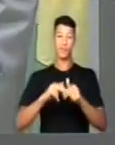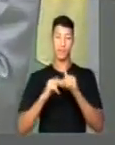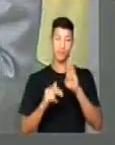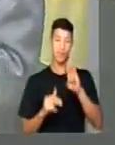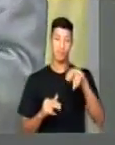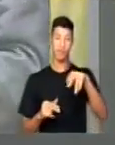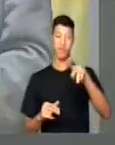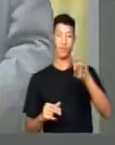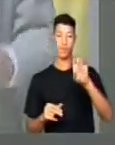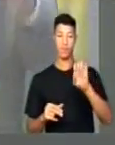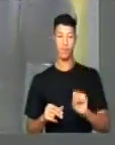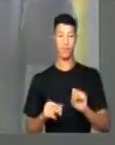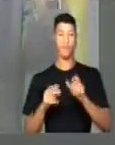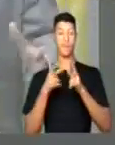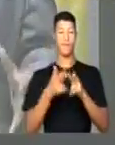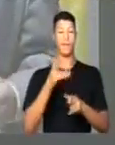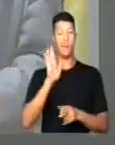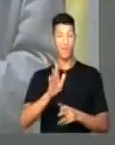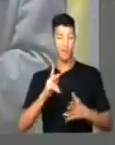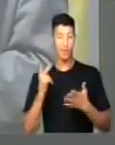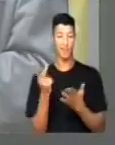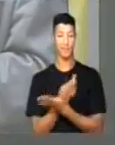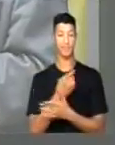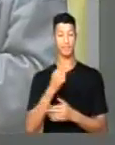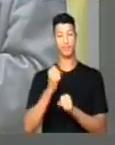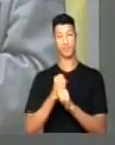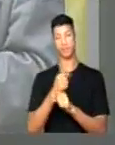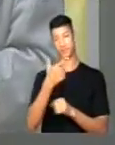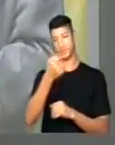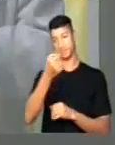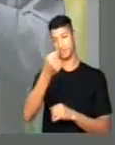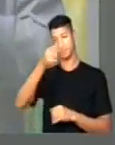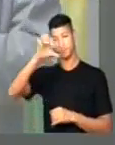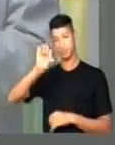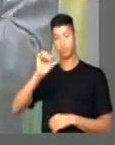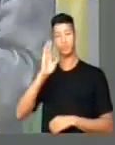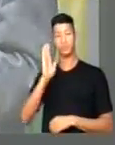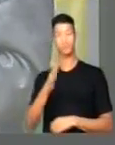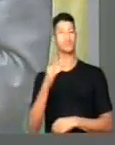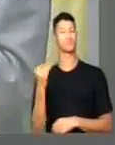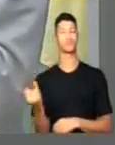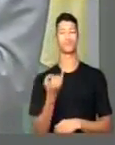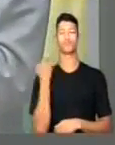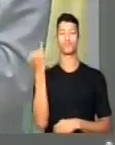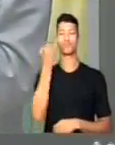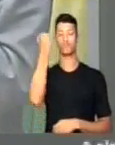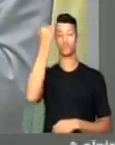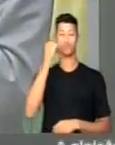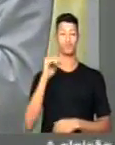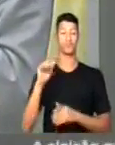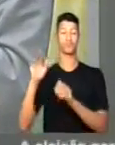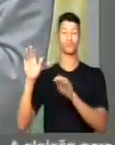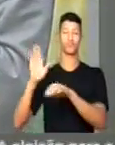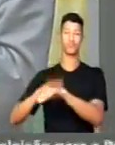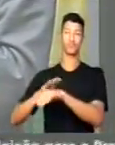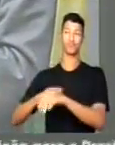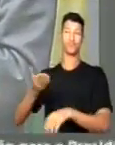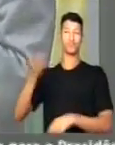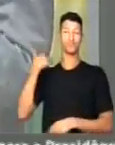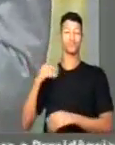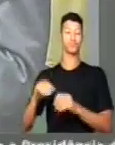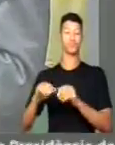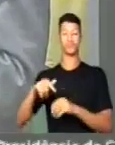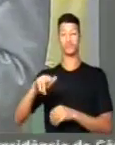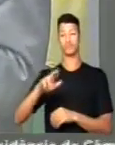pelo BNDES, como já aconteceu em 2009 e que foi muito importante naquela época com a